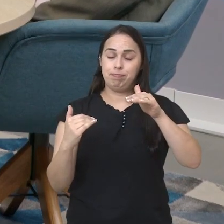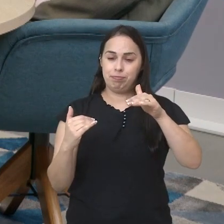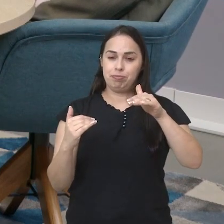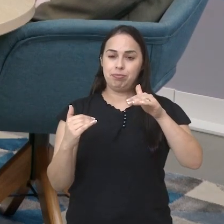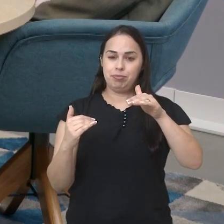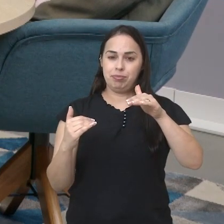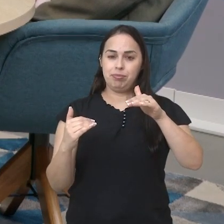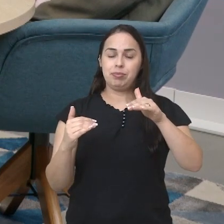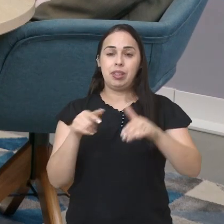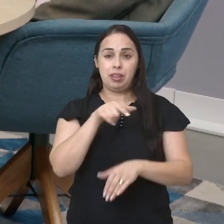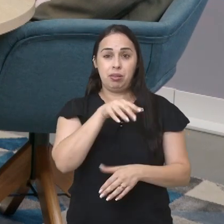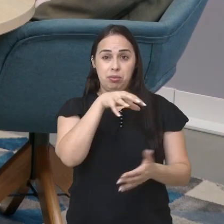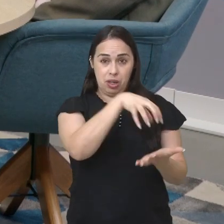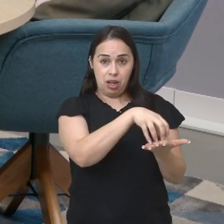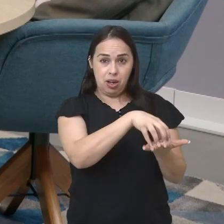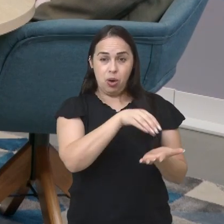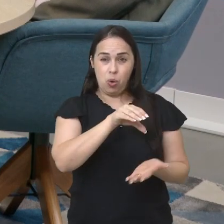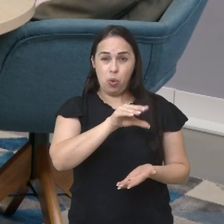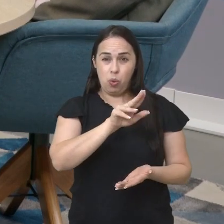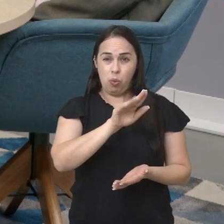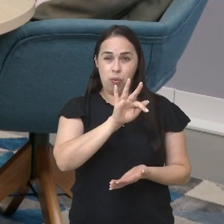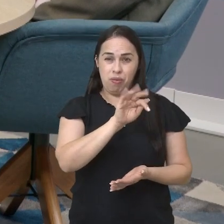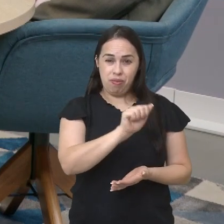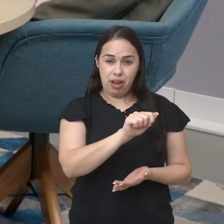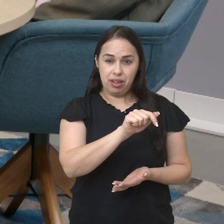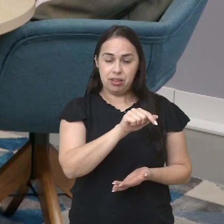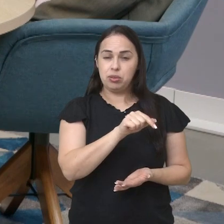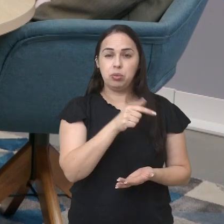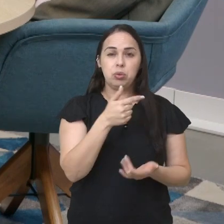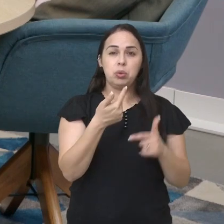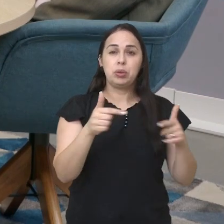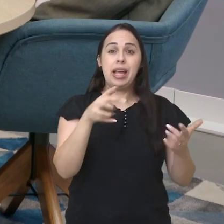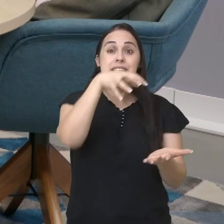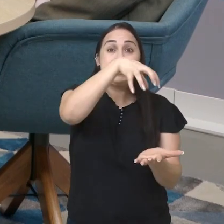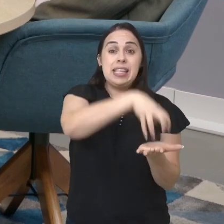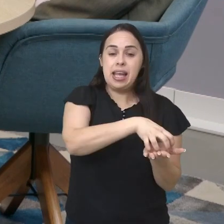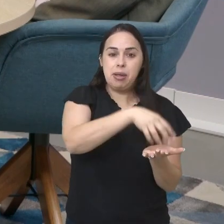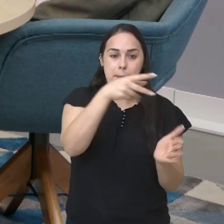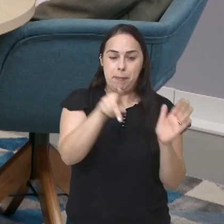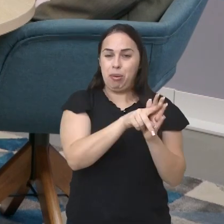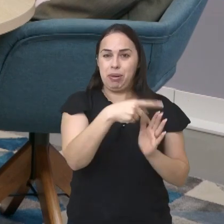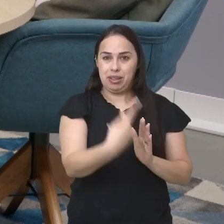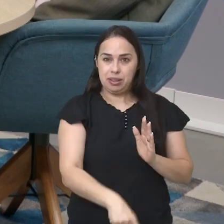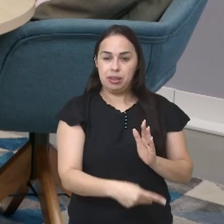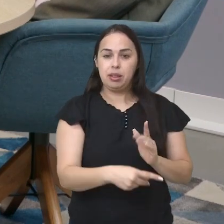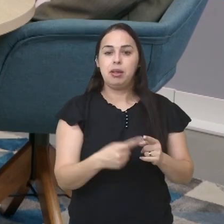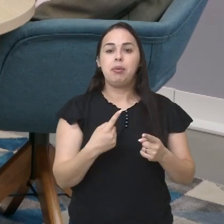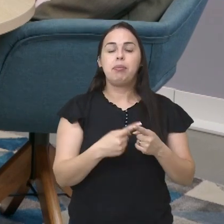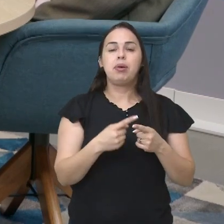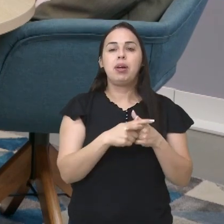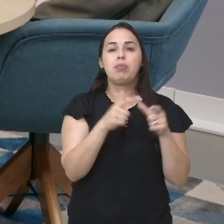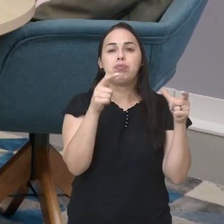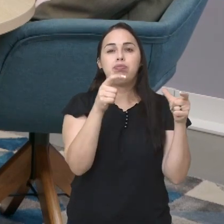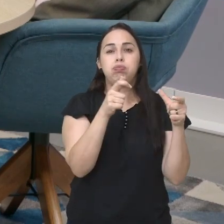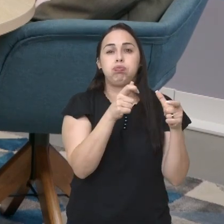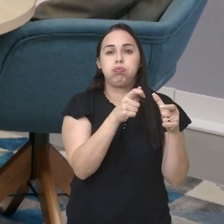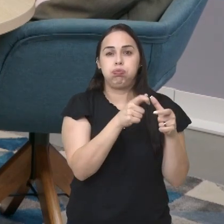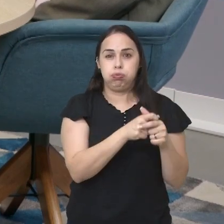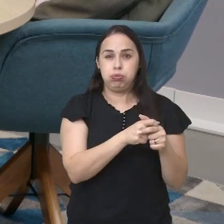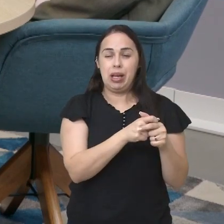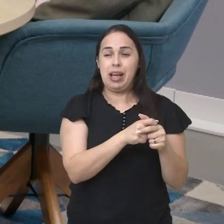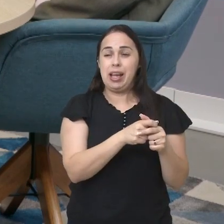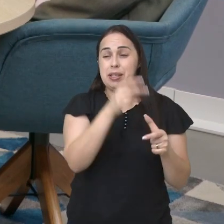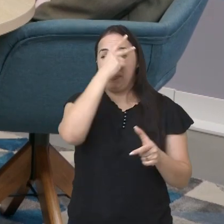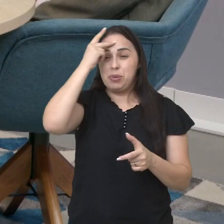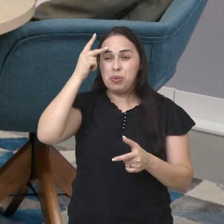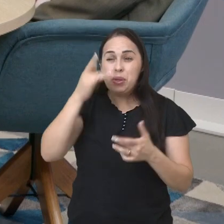e a CUFA, inclusive aqui de São José dos Campos, ela não tem mais sede, né? Não. Justamente porque diminuíram-se consideravelmente as